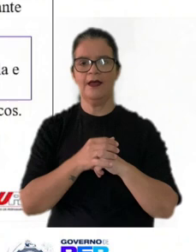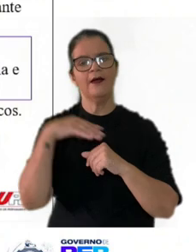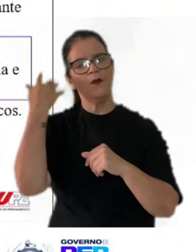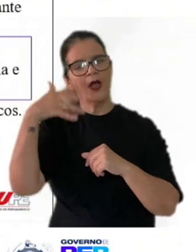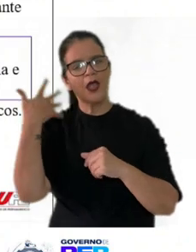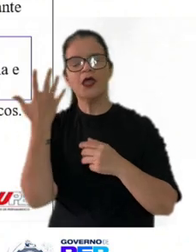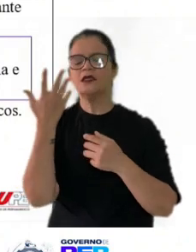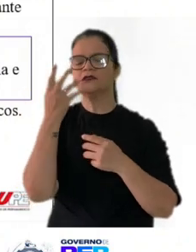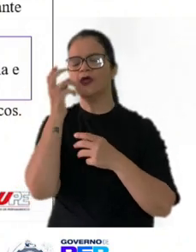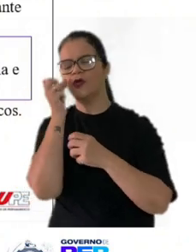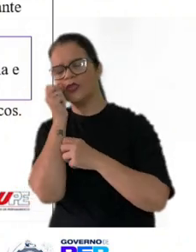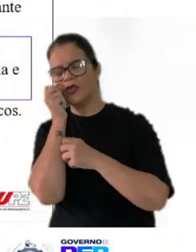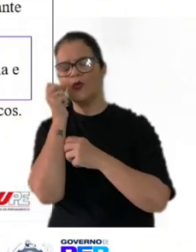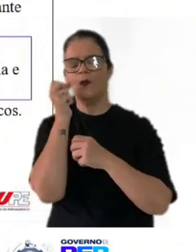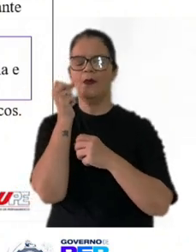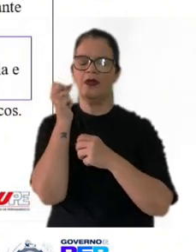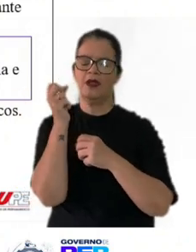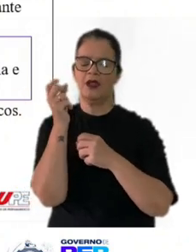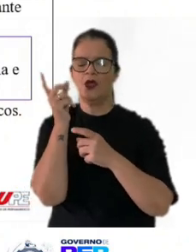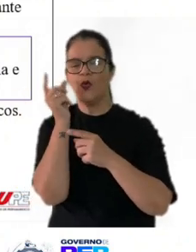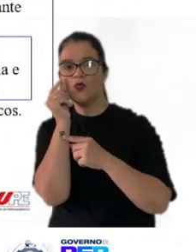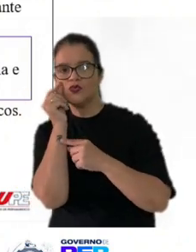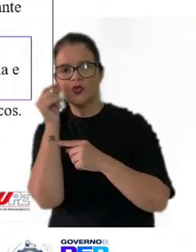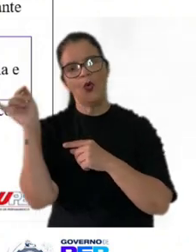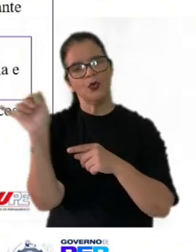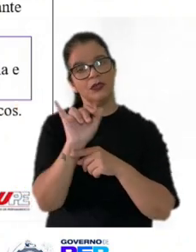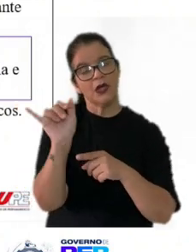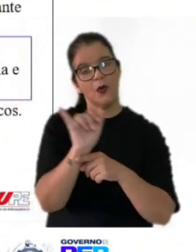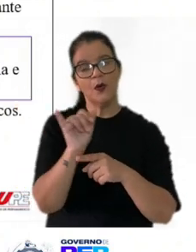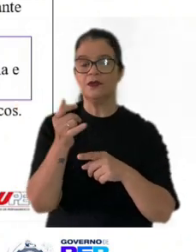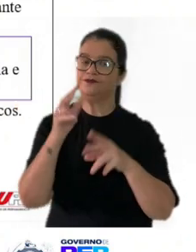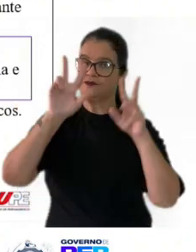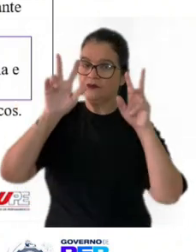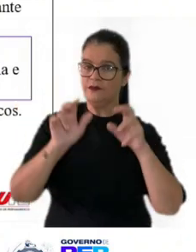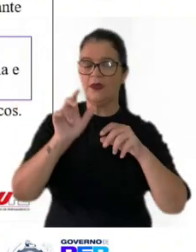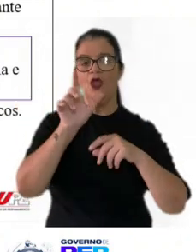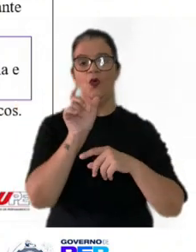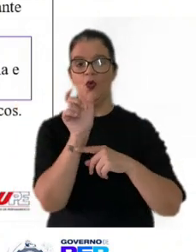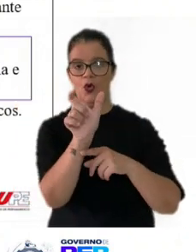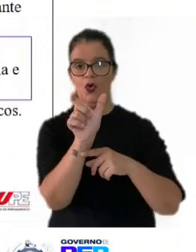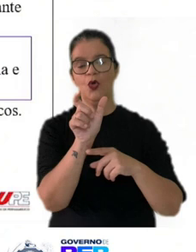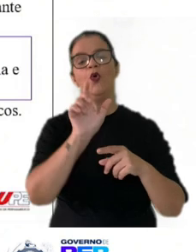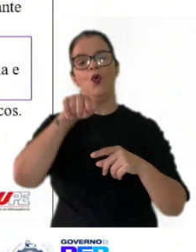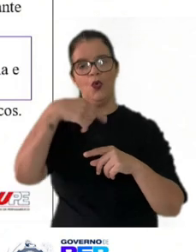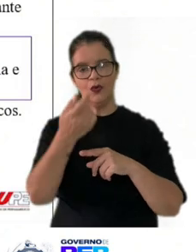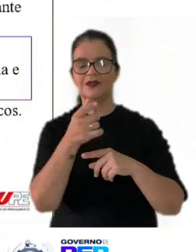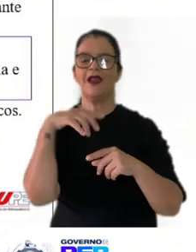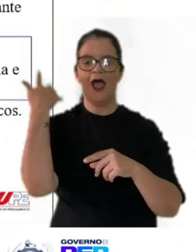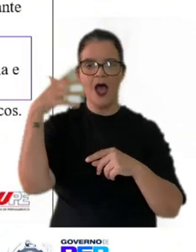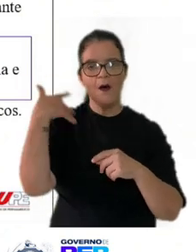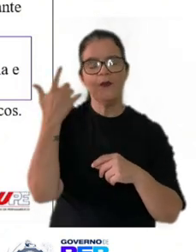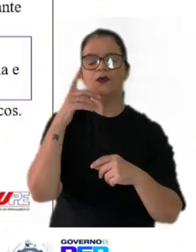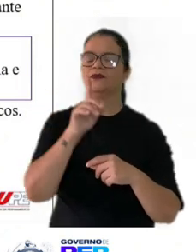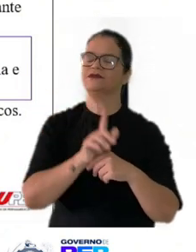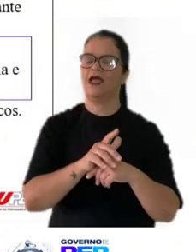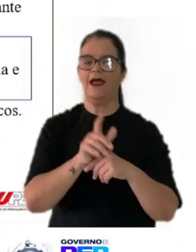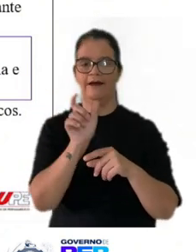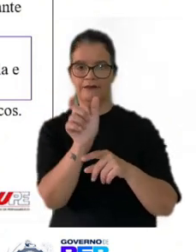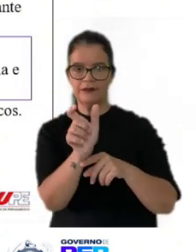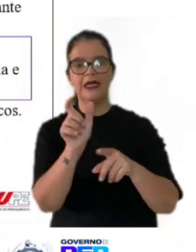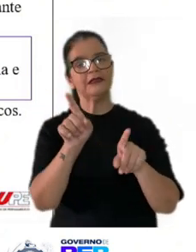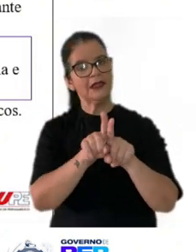tranquilo né a questão aqui ó lullaby que é a música de Niná que também me daria